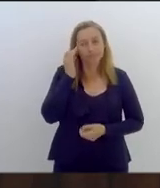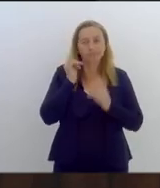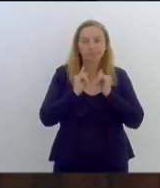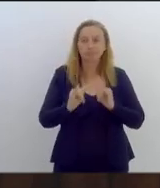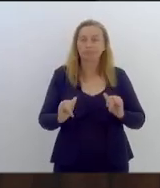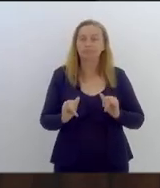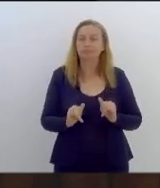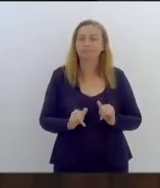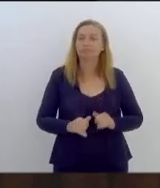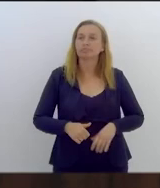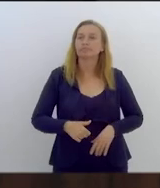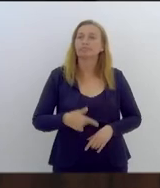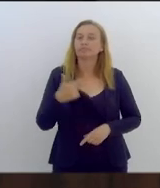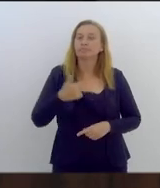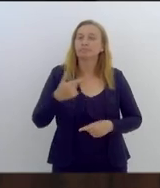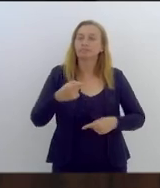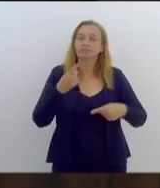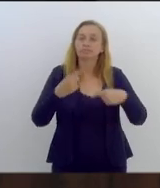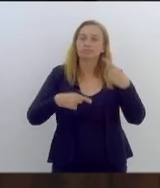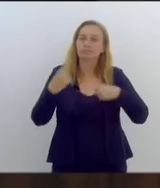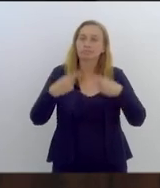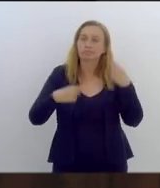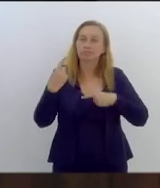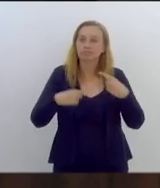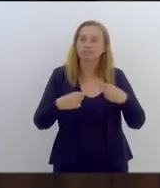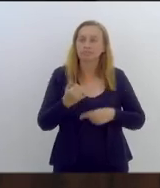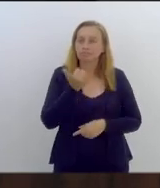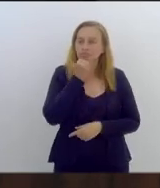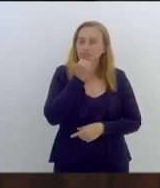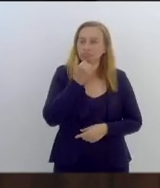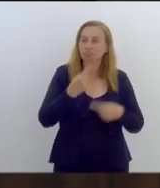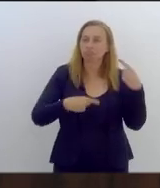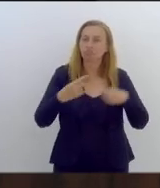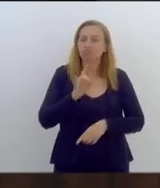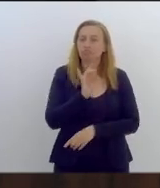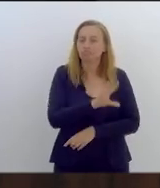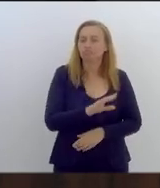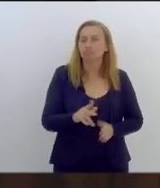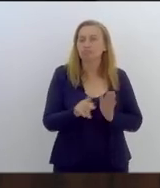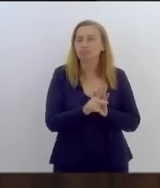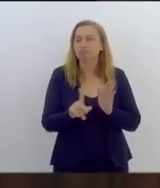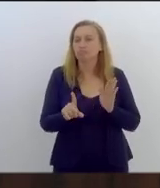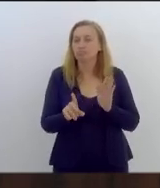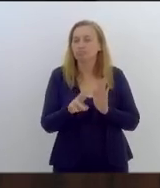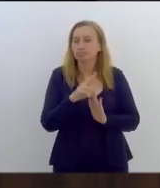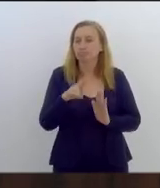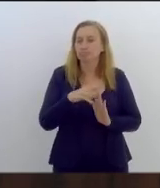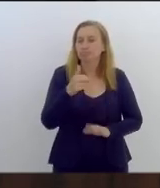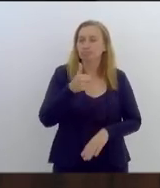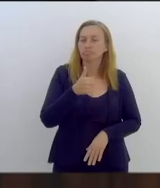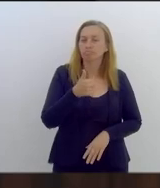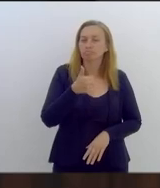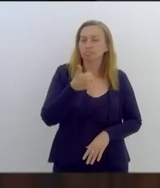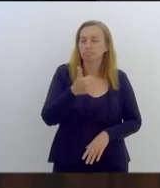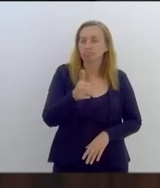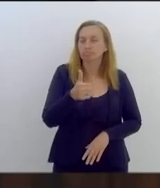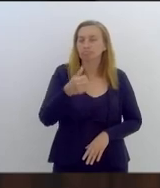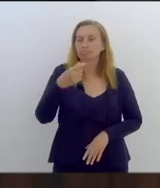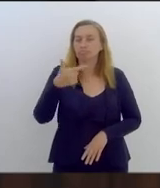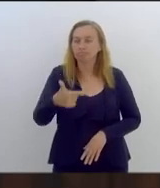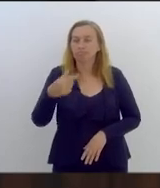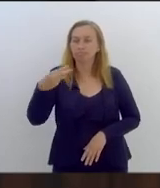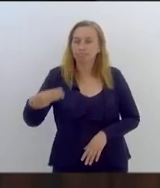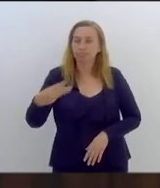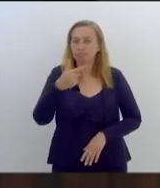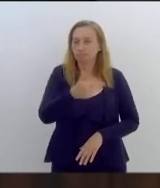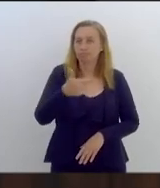Anuncio em tramitação ordinária, em segunda discussão, em discussão única, projeto de resolução número 1123